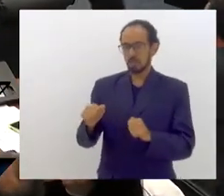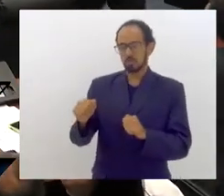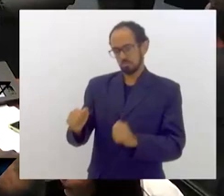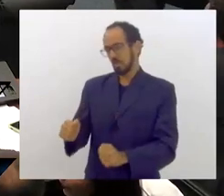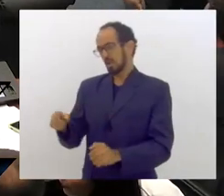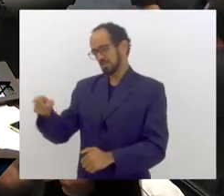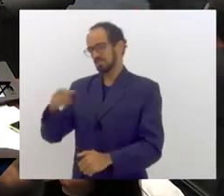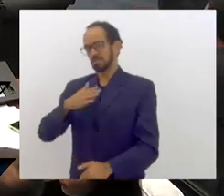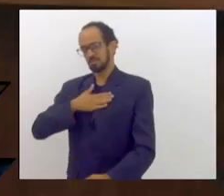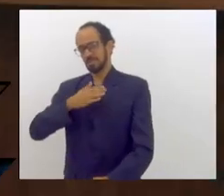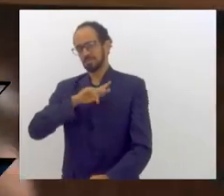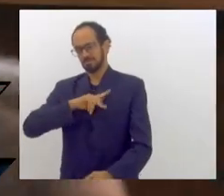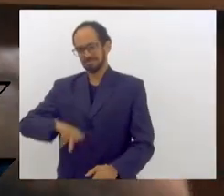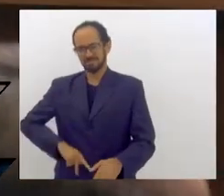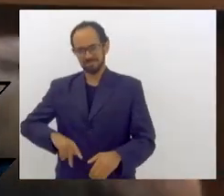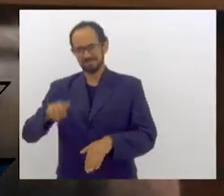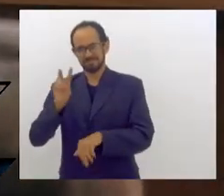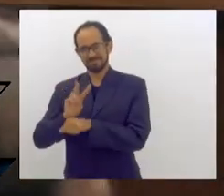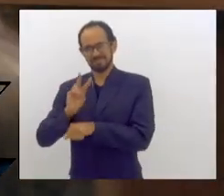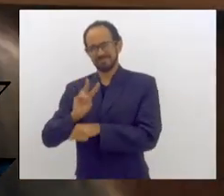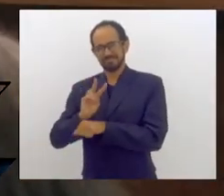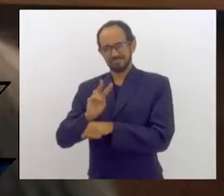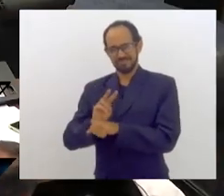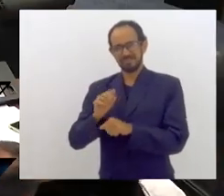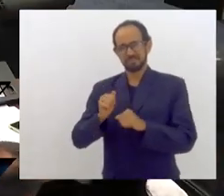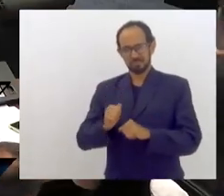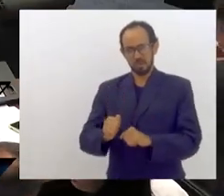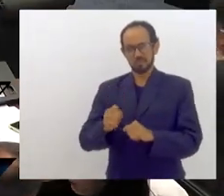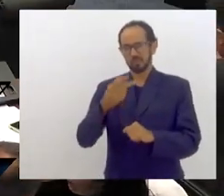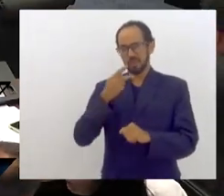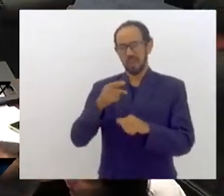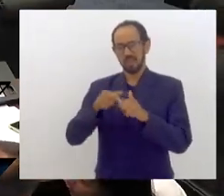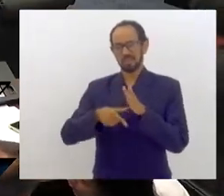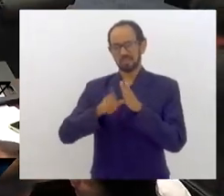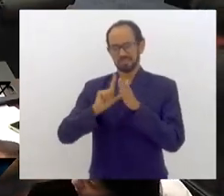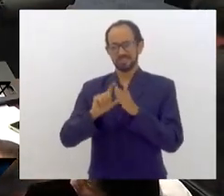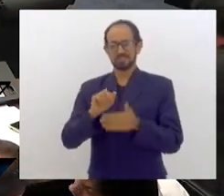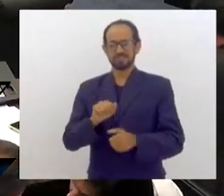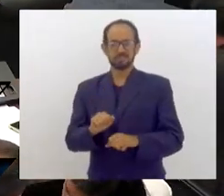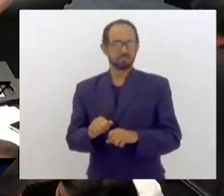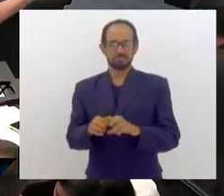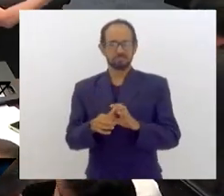Minha presidenta em exercício pode falar também.